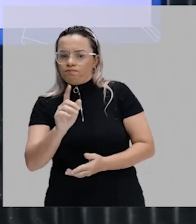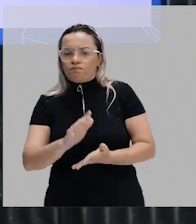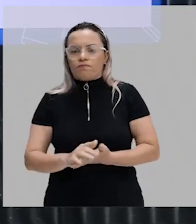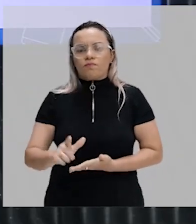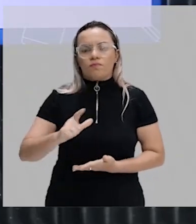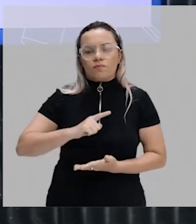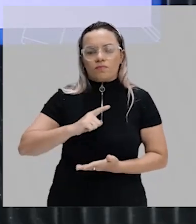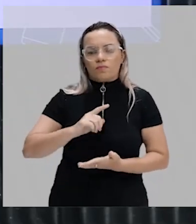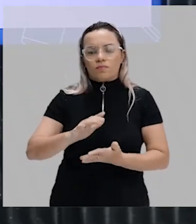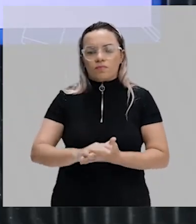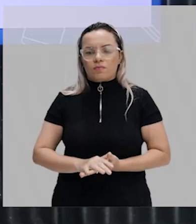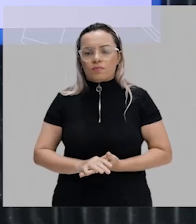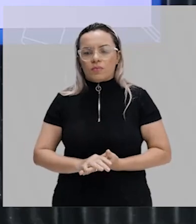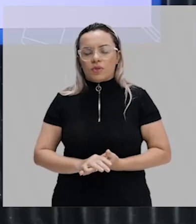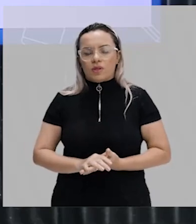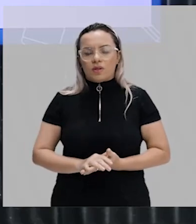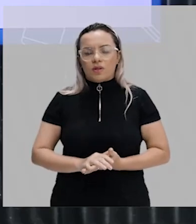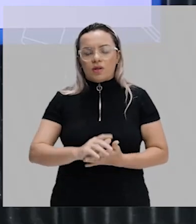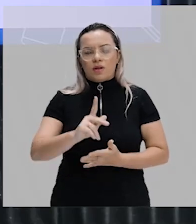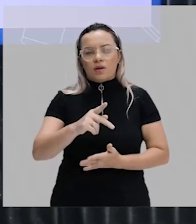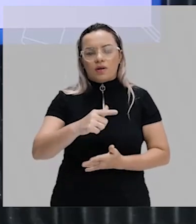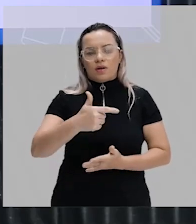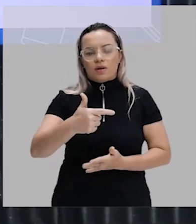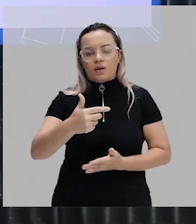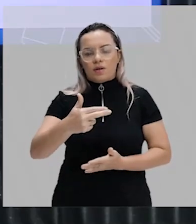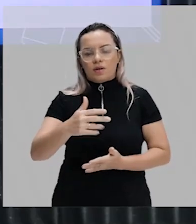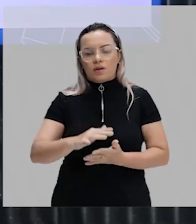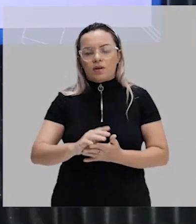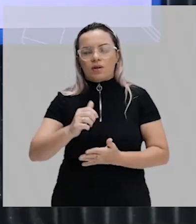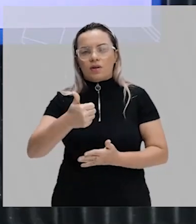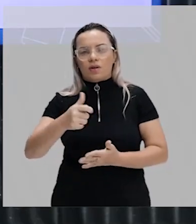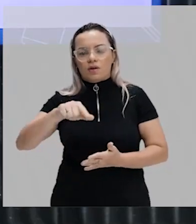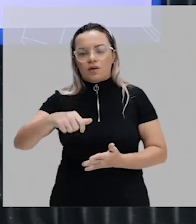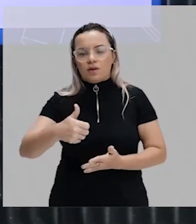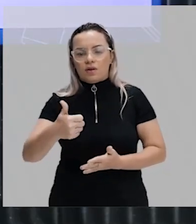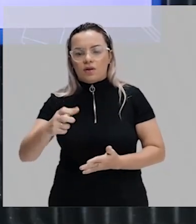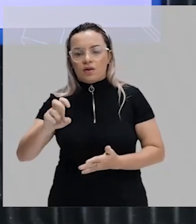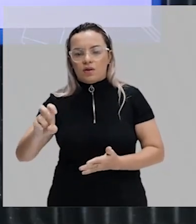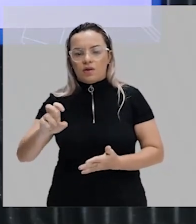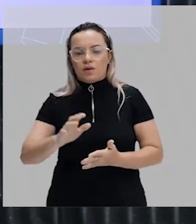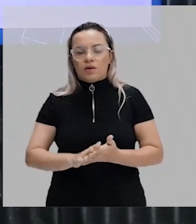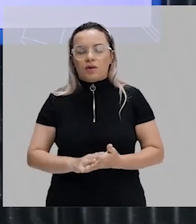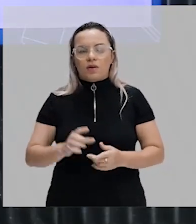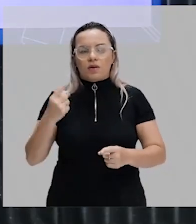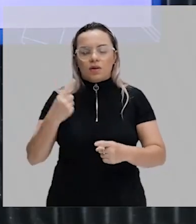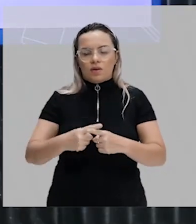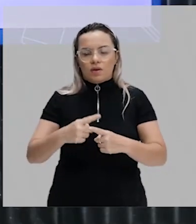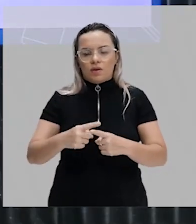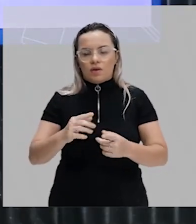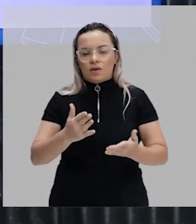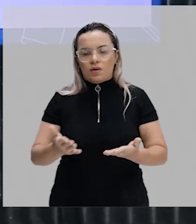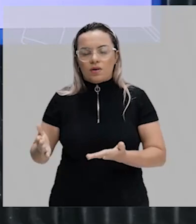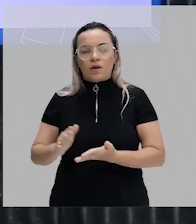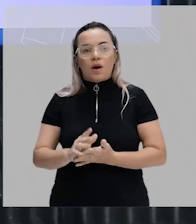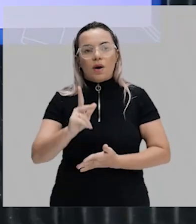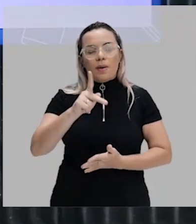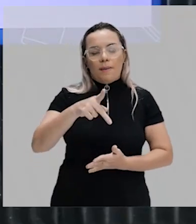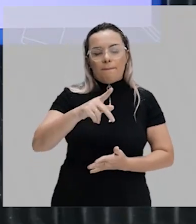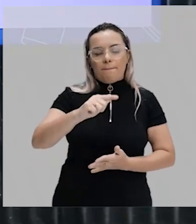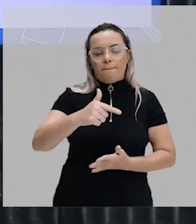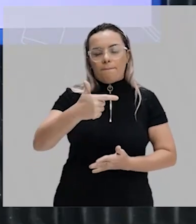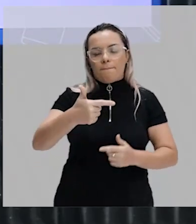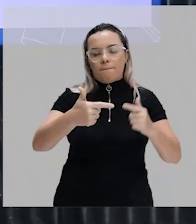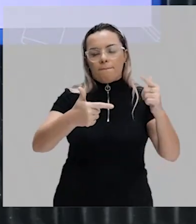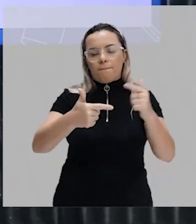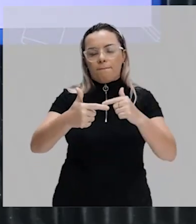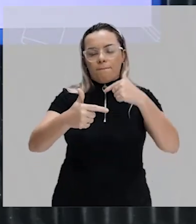tenho 1,15 P1, tá? Que a gente escreveu ainda há pouco. Mas eu posso usar só 1,15. Por quê? Porque esse P2, ele,